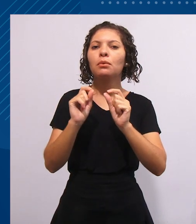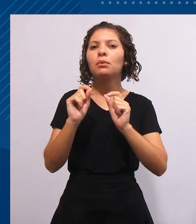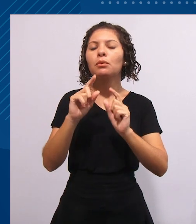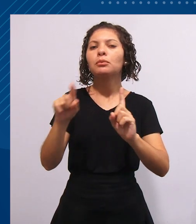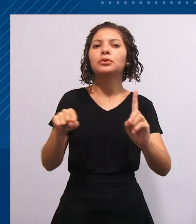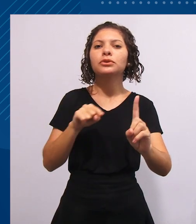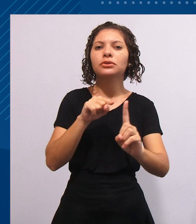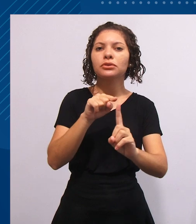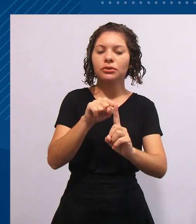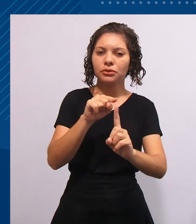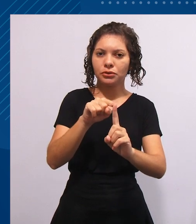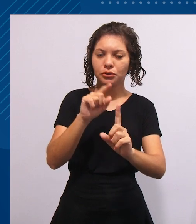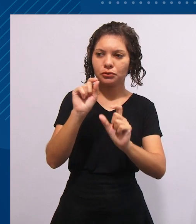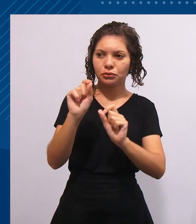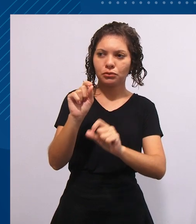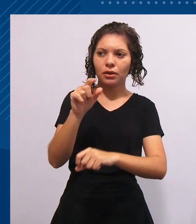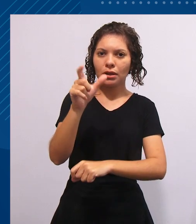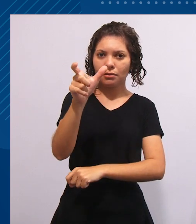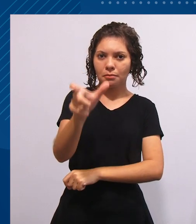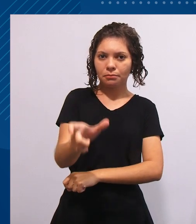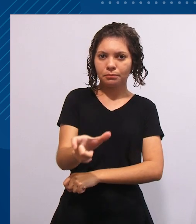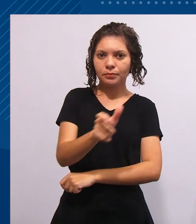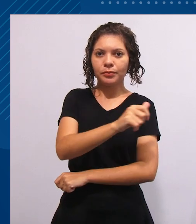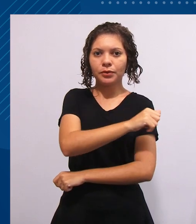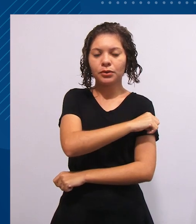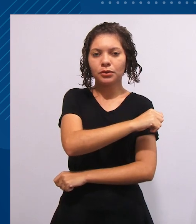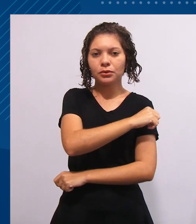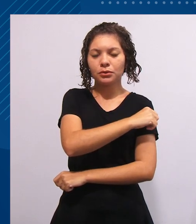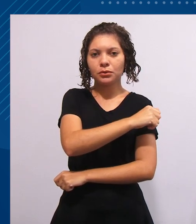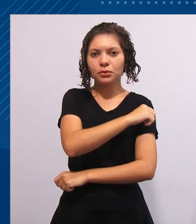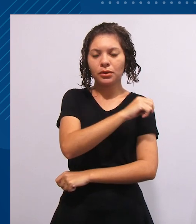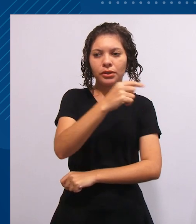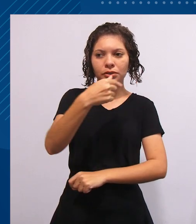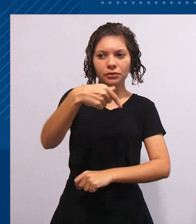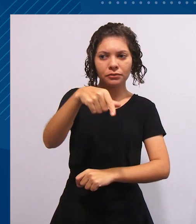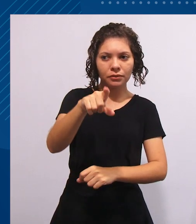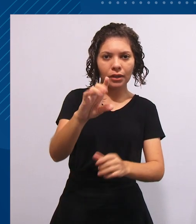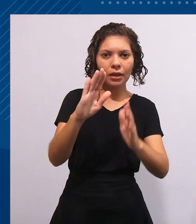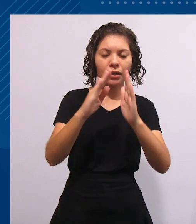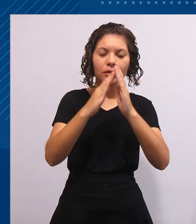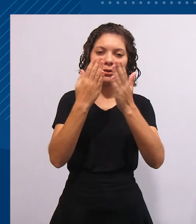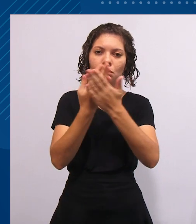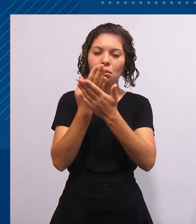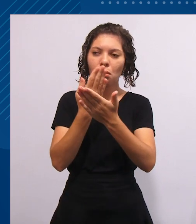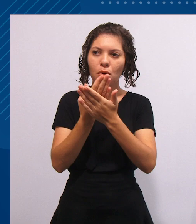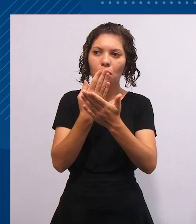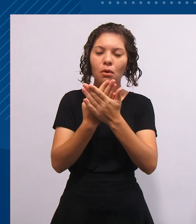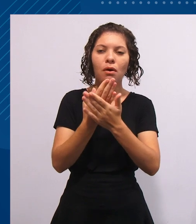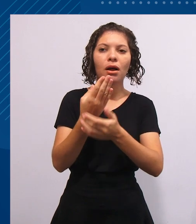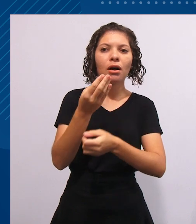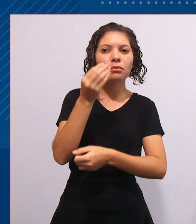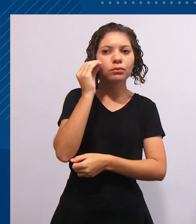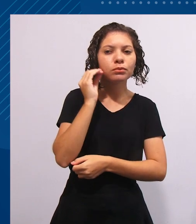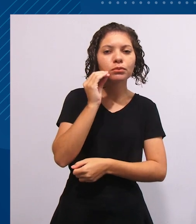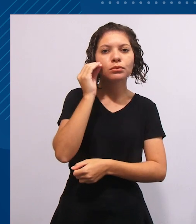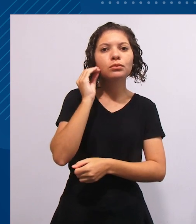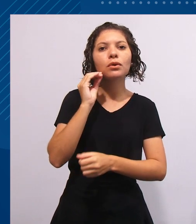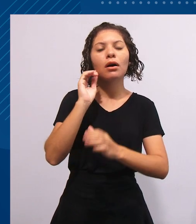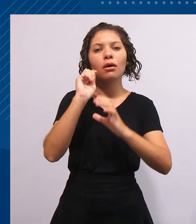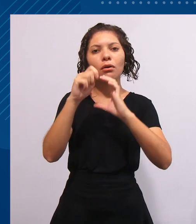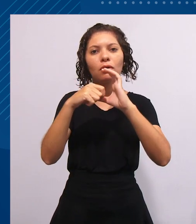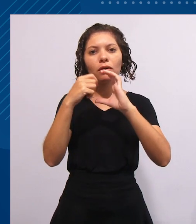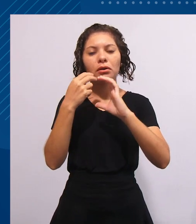estudante e dessa estudante que vai até a escola para fazer essa experimentação do vide carta a preocupação